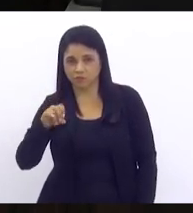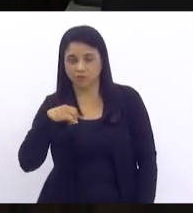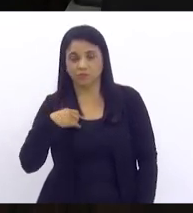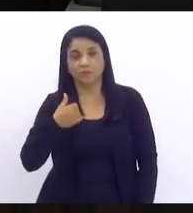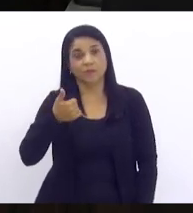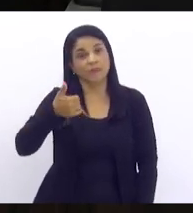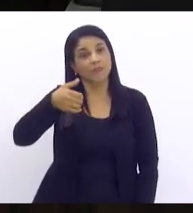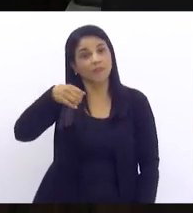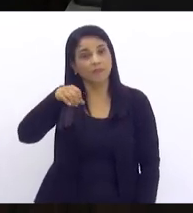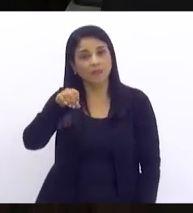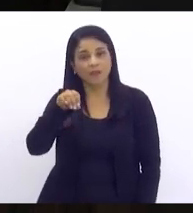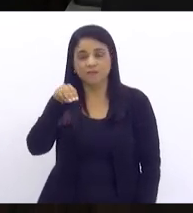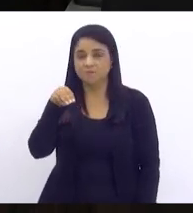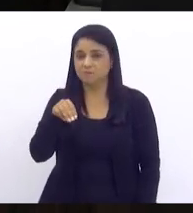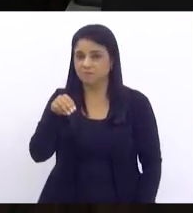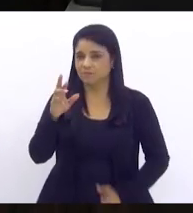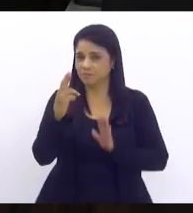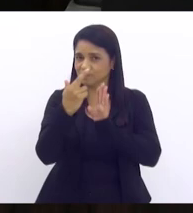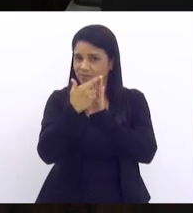minutos.